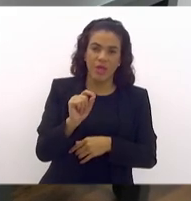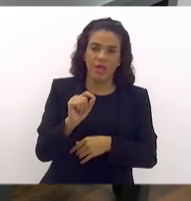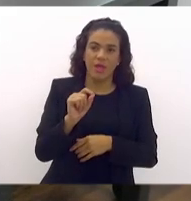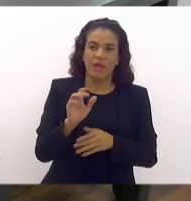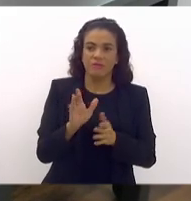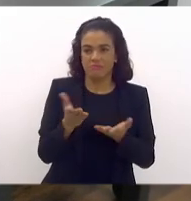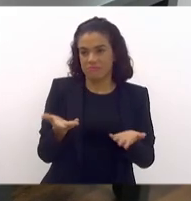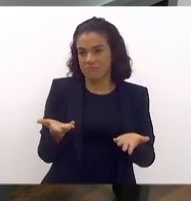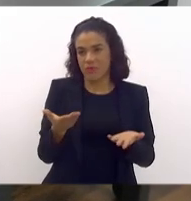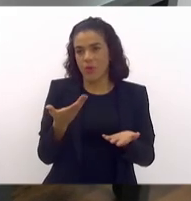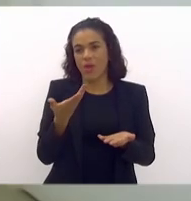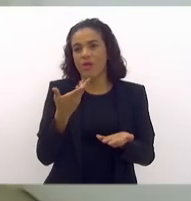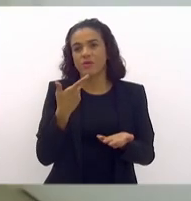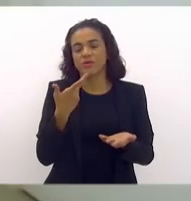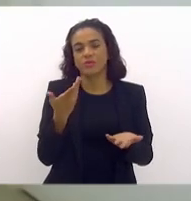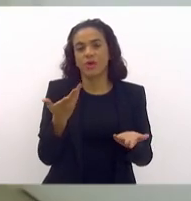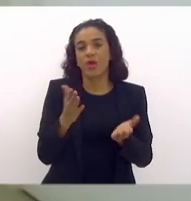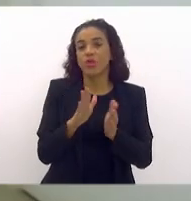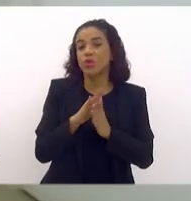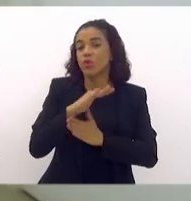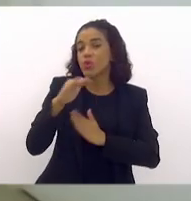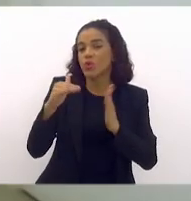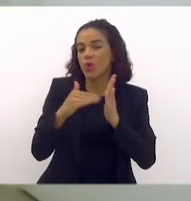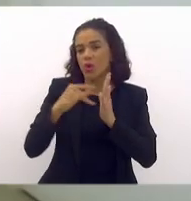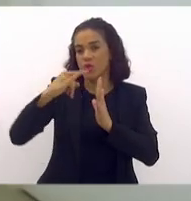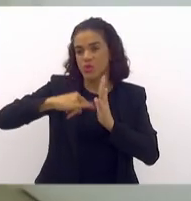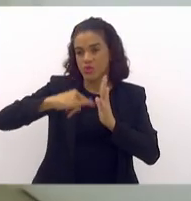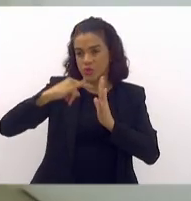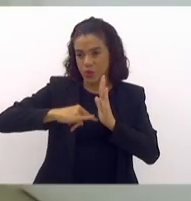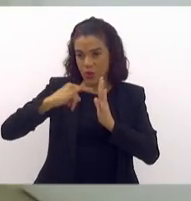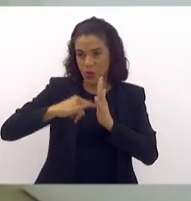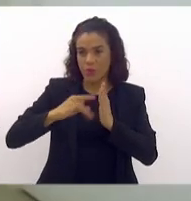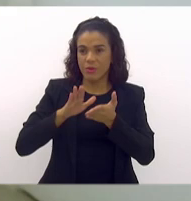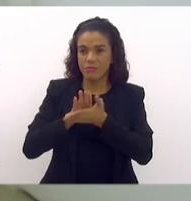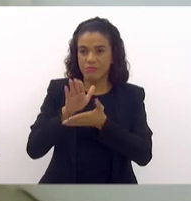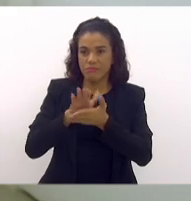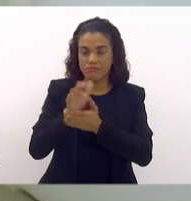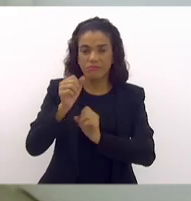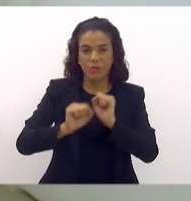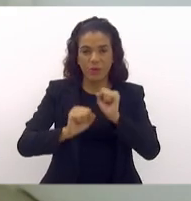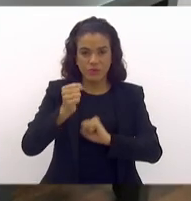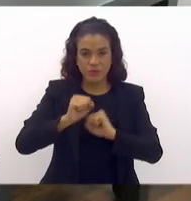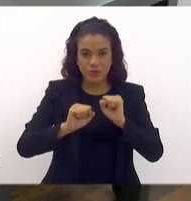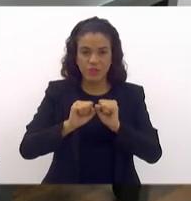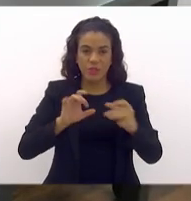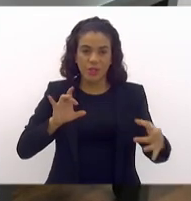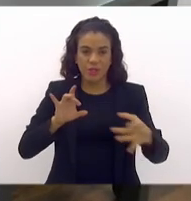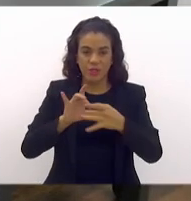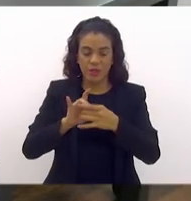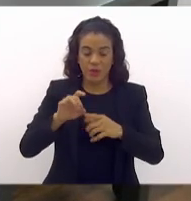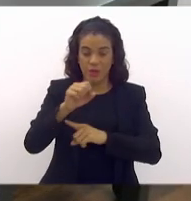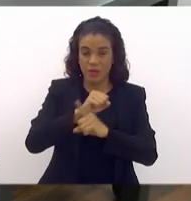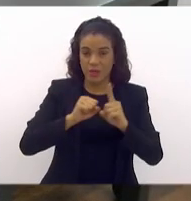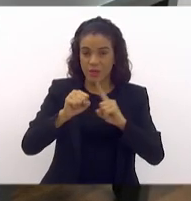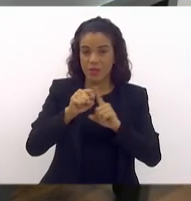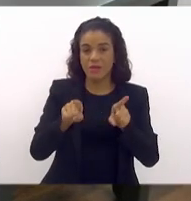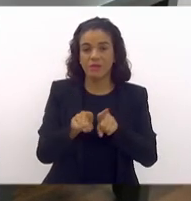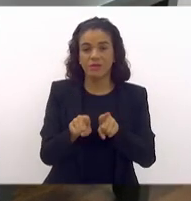desqualificar, né, para apenas todos os documentos que são produzidos de interlocução com a sociedade, né, mas